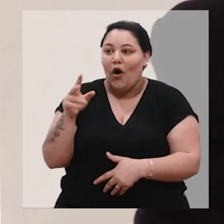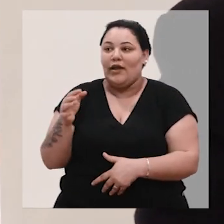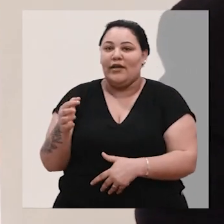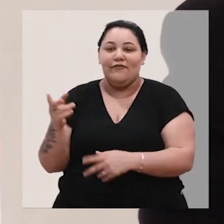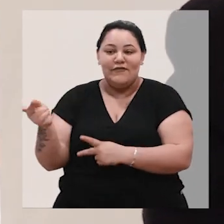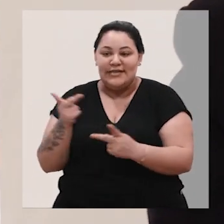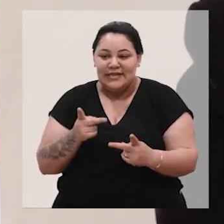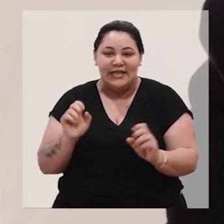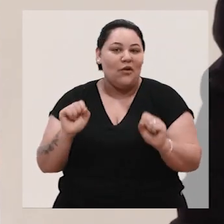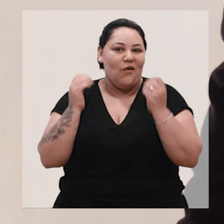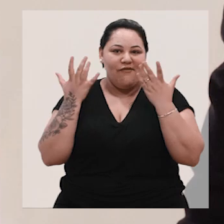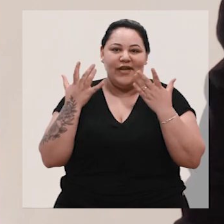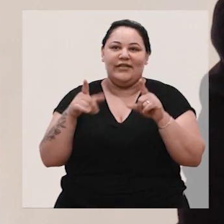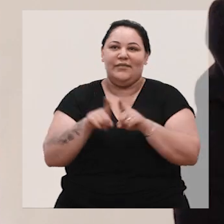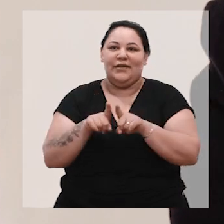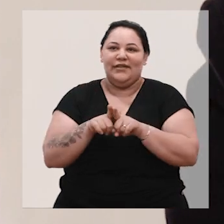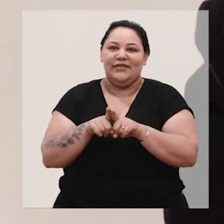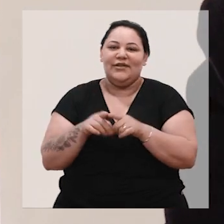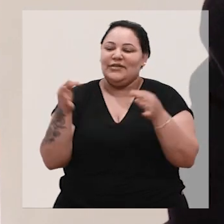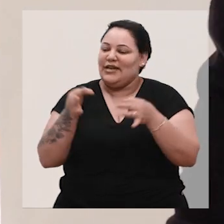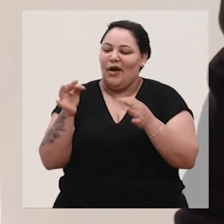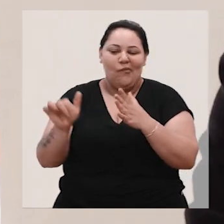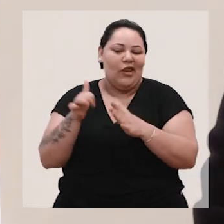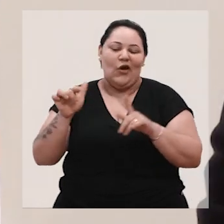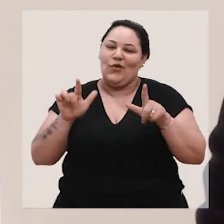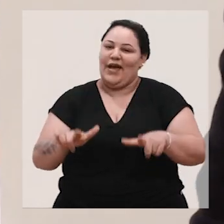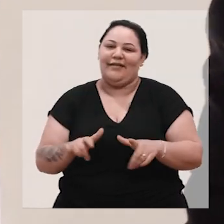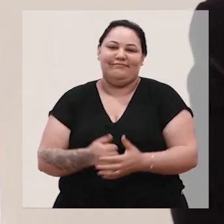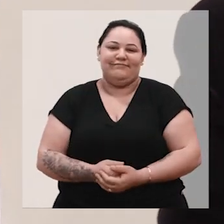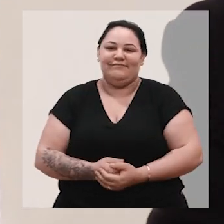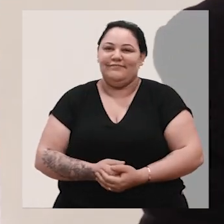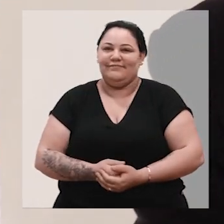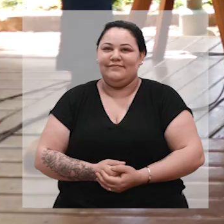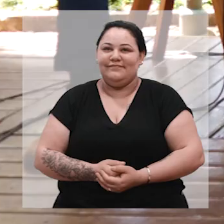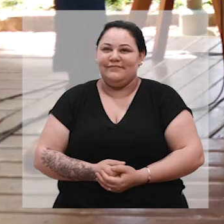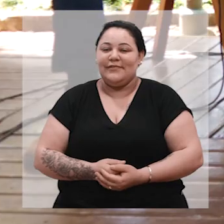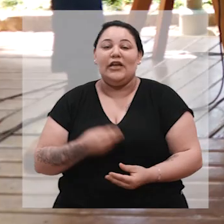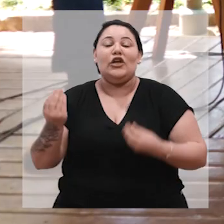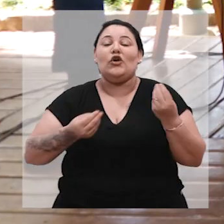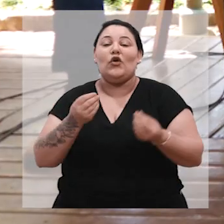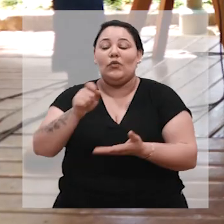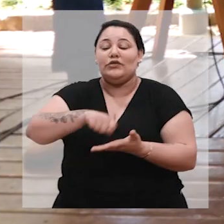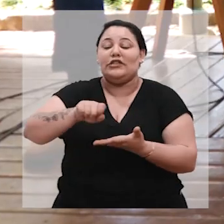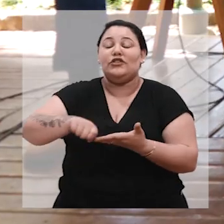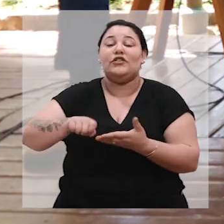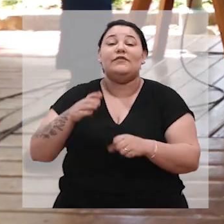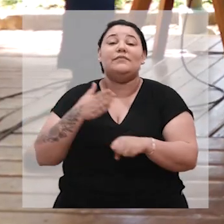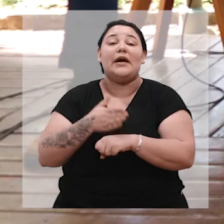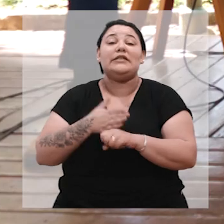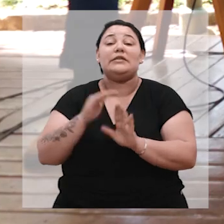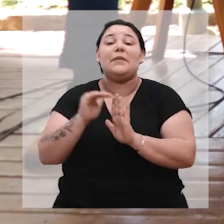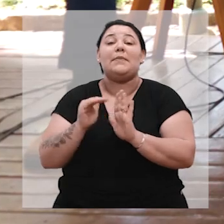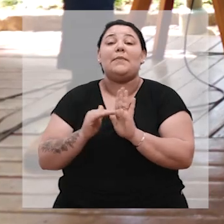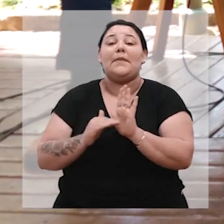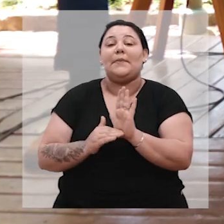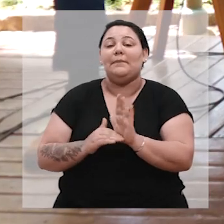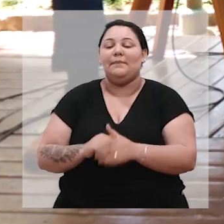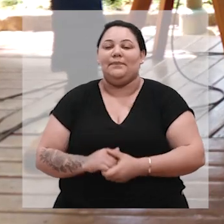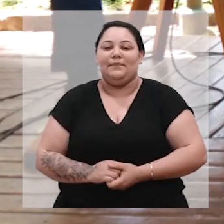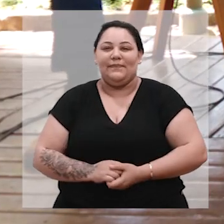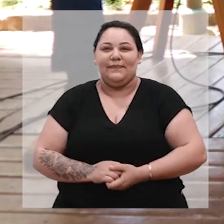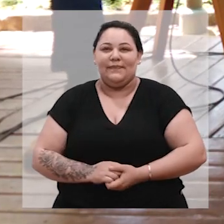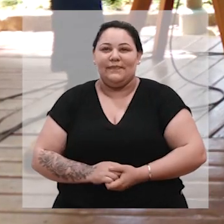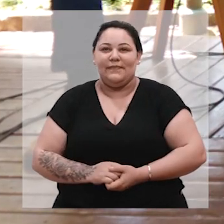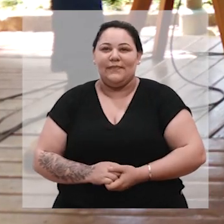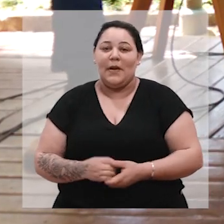público que faz parte do evento mesmo, então seria com certeza o melhor lugar. E como o escritor faz para estar nessa programação,